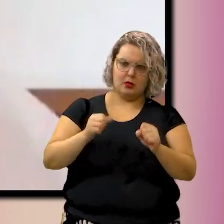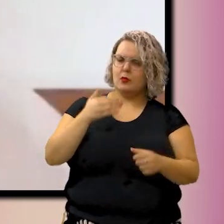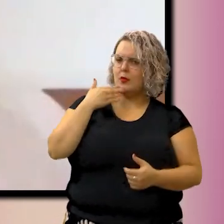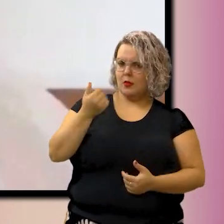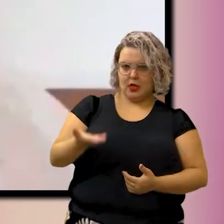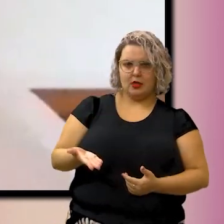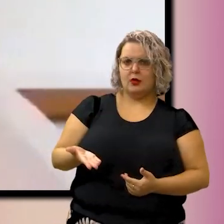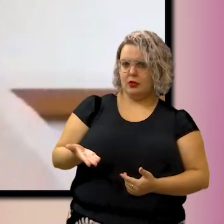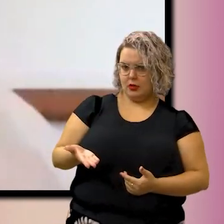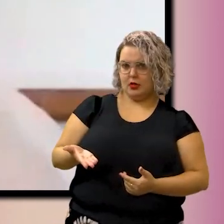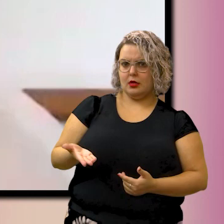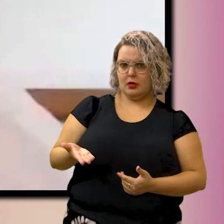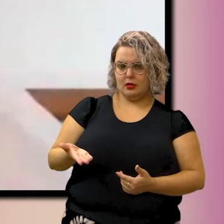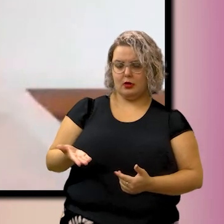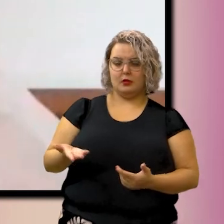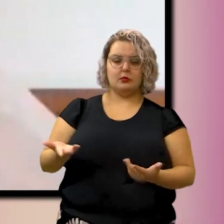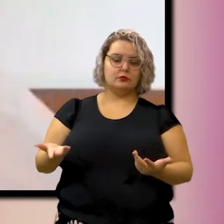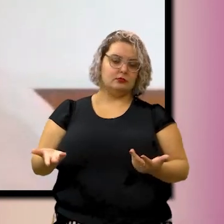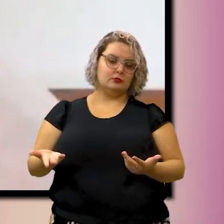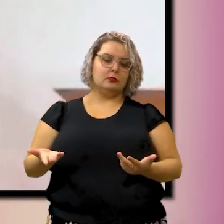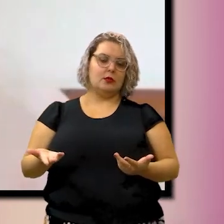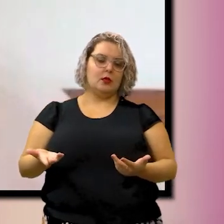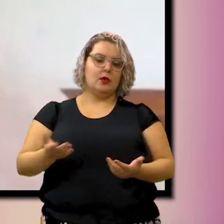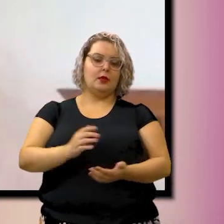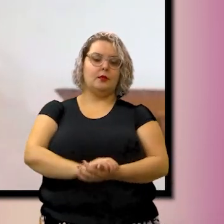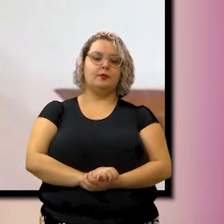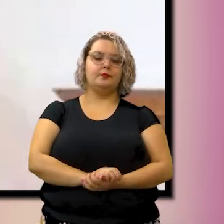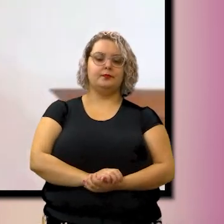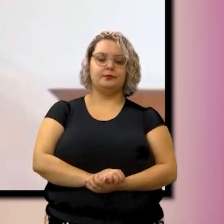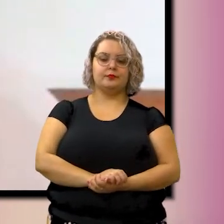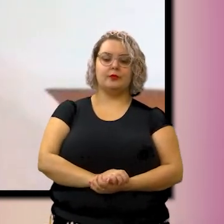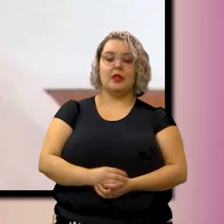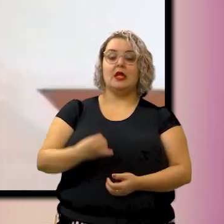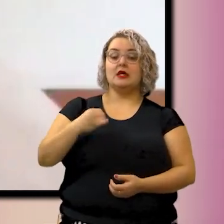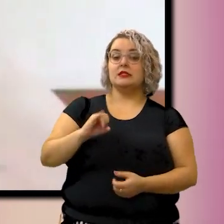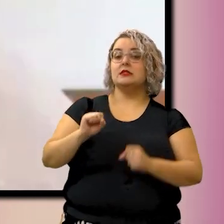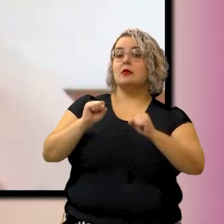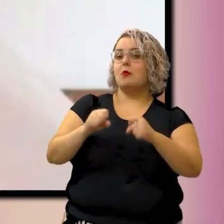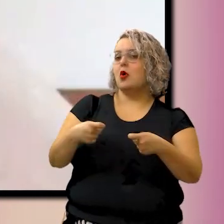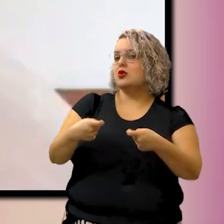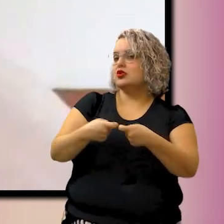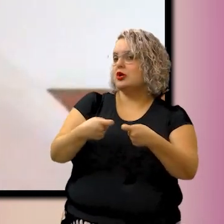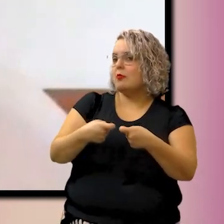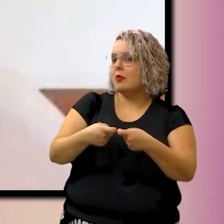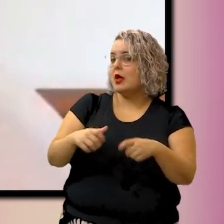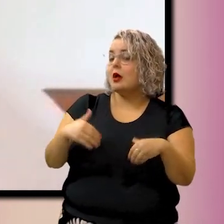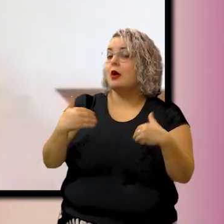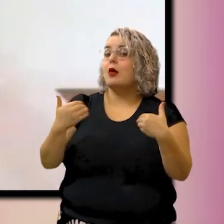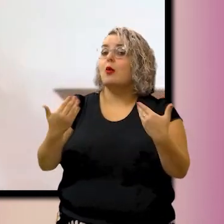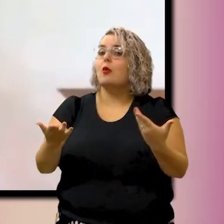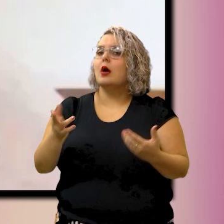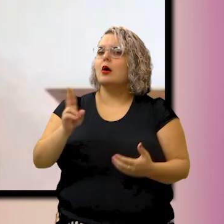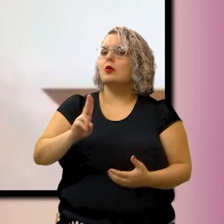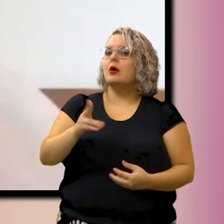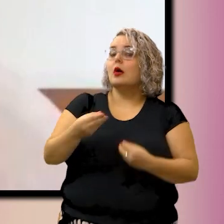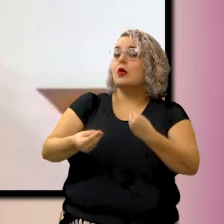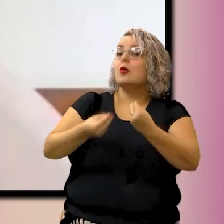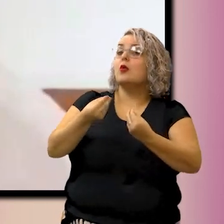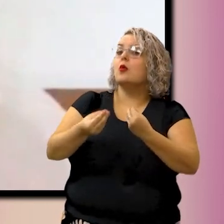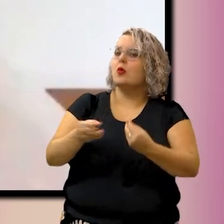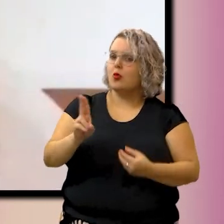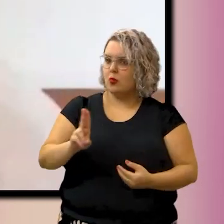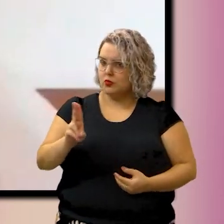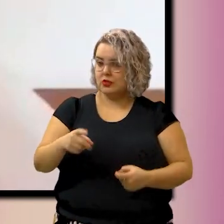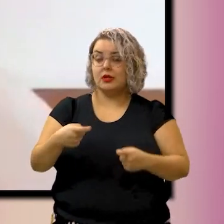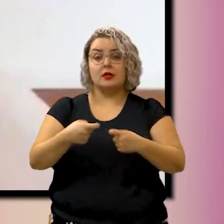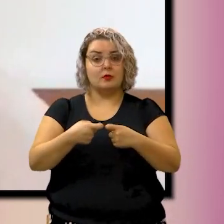que a gente pode fazer para melhorar. É, qual meia elástica você vai usar, se você pode usar meia, e qual meia você